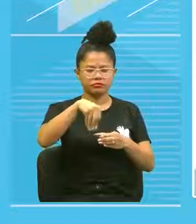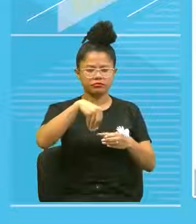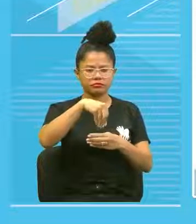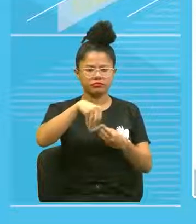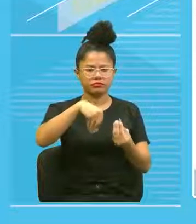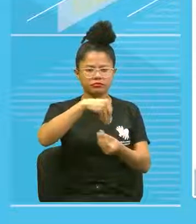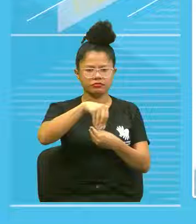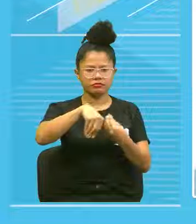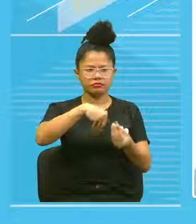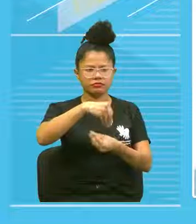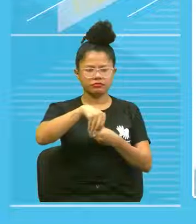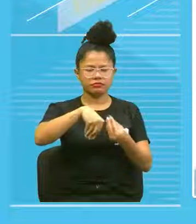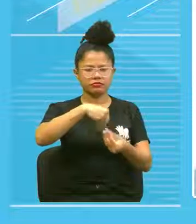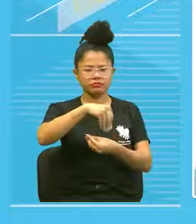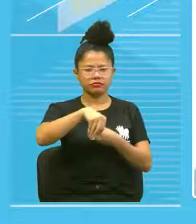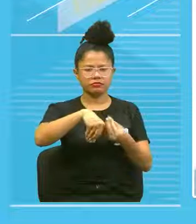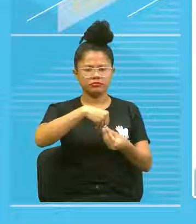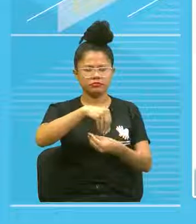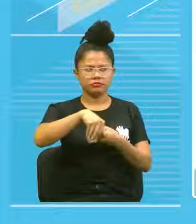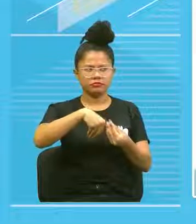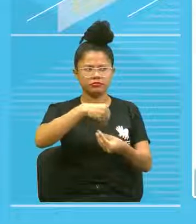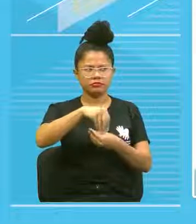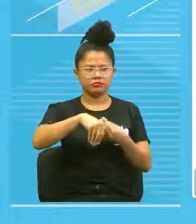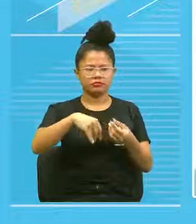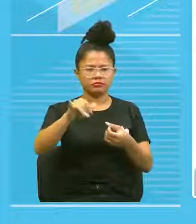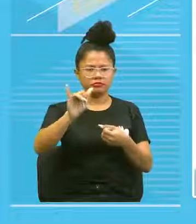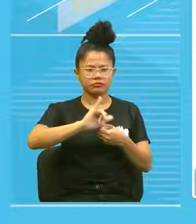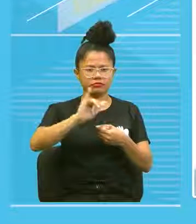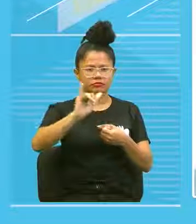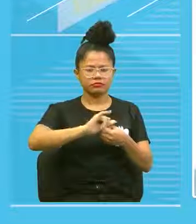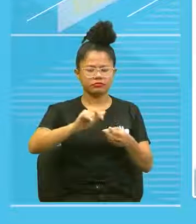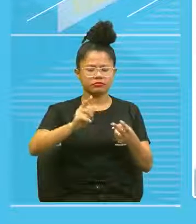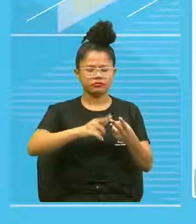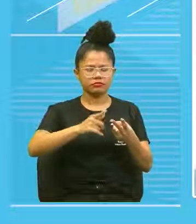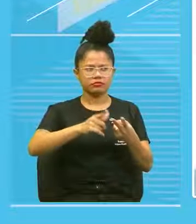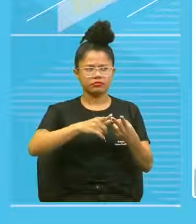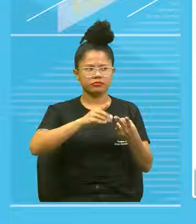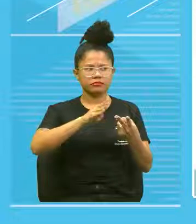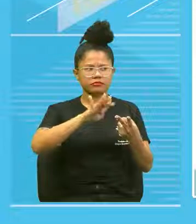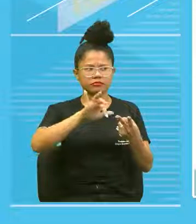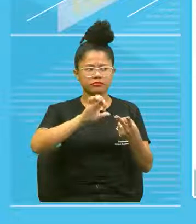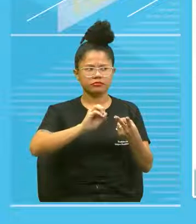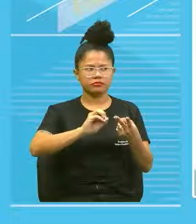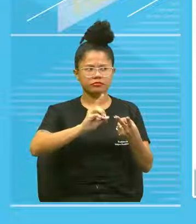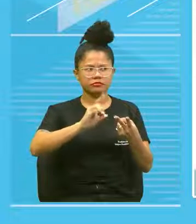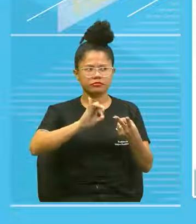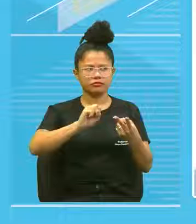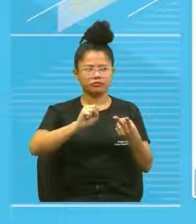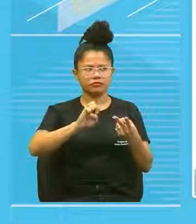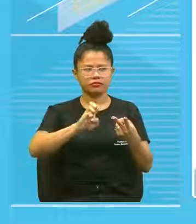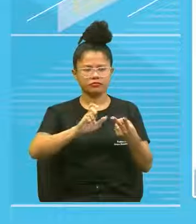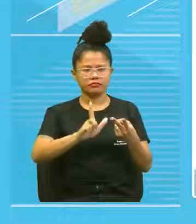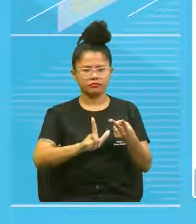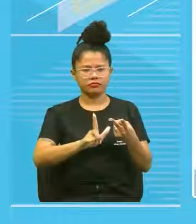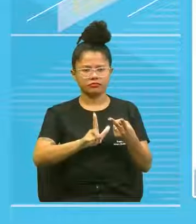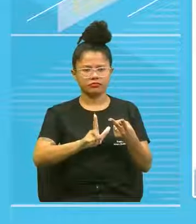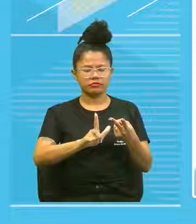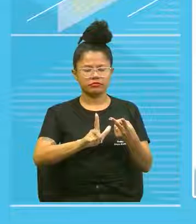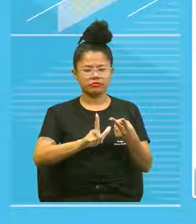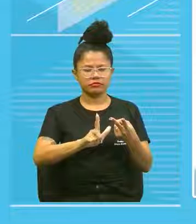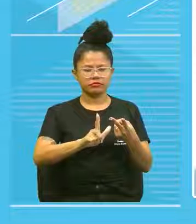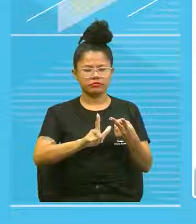vegetais eu diminuo o consumo de óleo diesel do